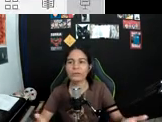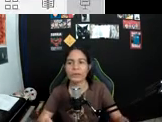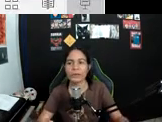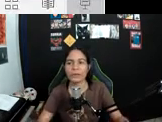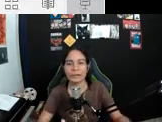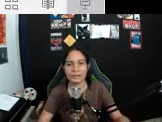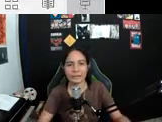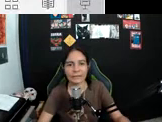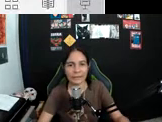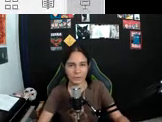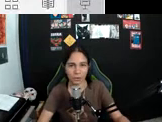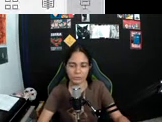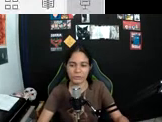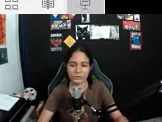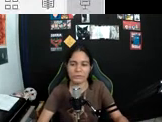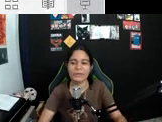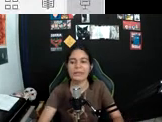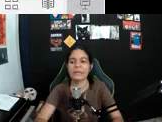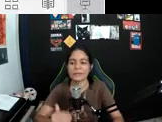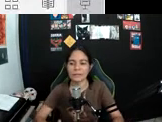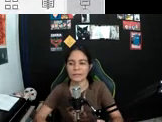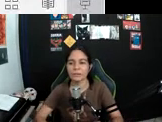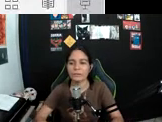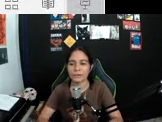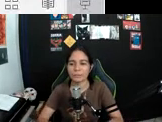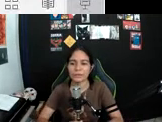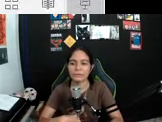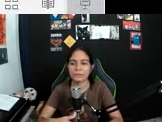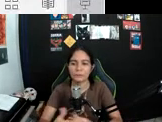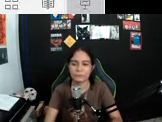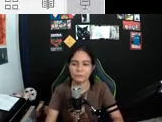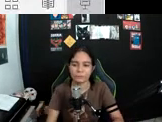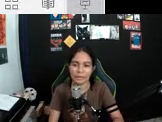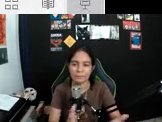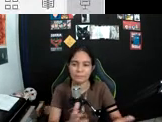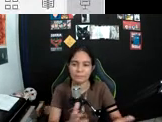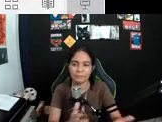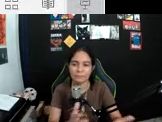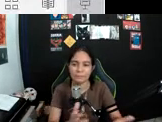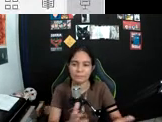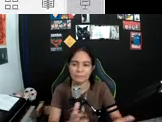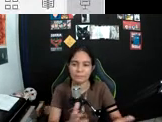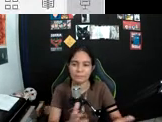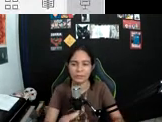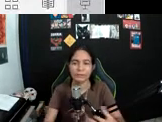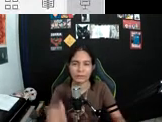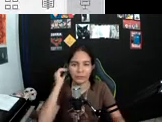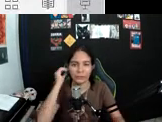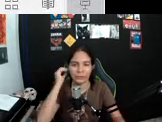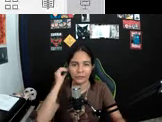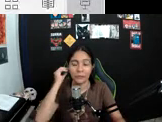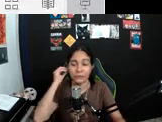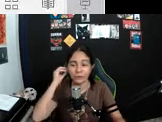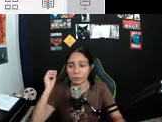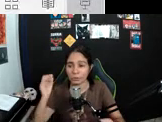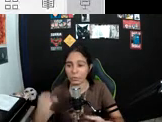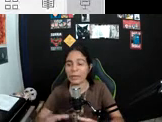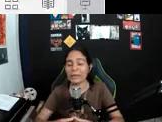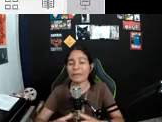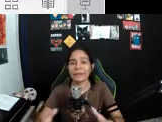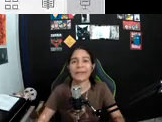Porque médico em inglês é doctor, né? E aí, quando vem aqui para o Brasil, né, é médico, mas muitos chamam